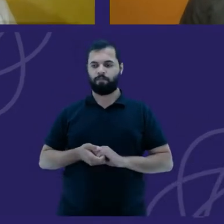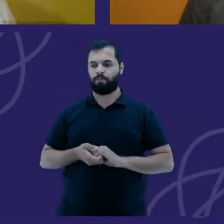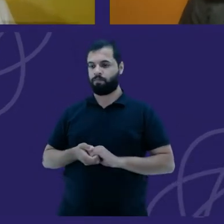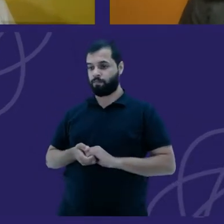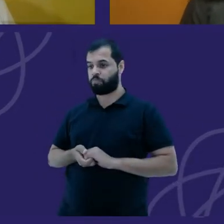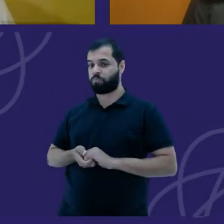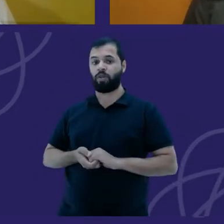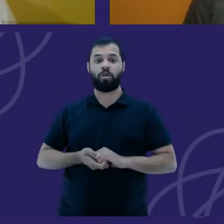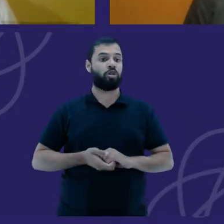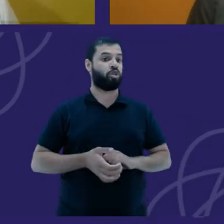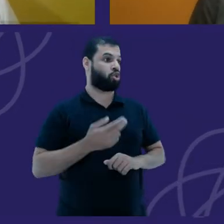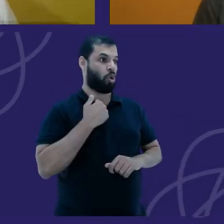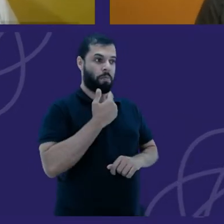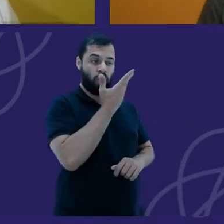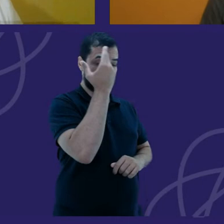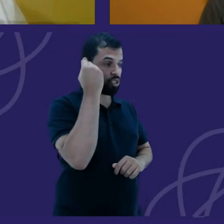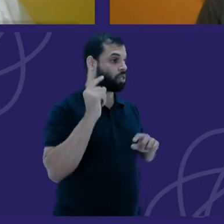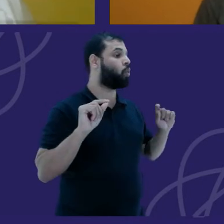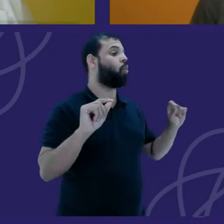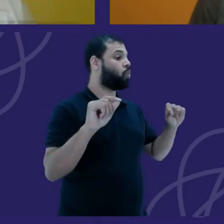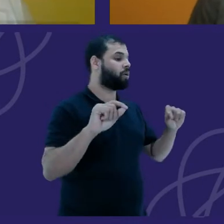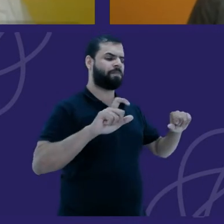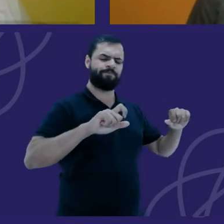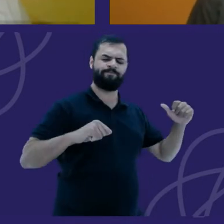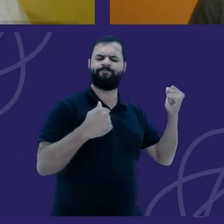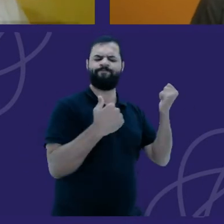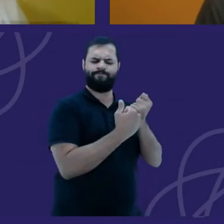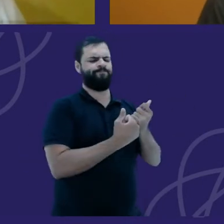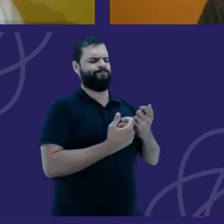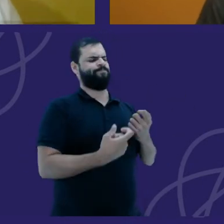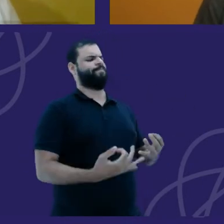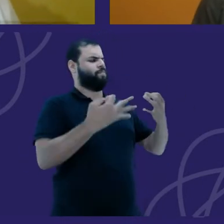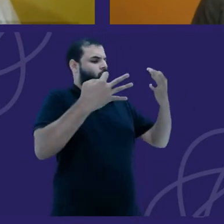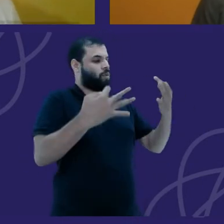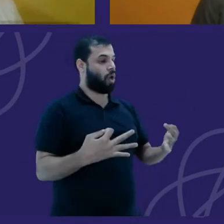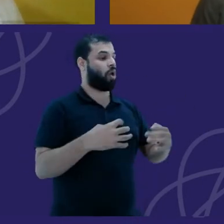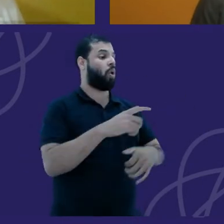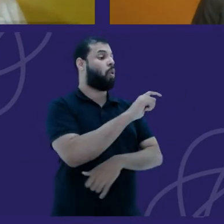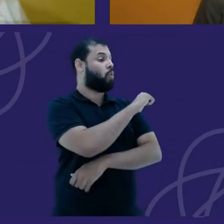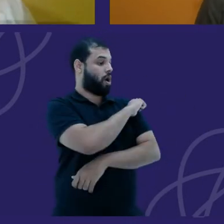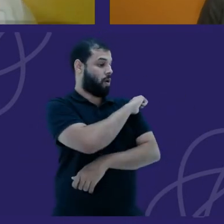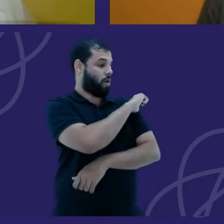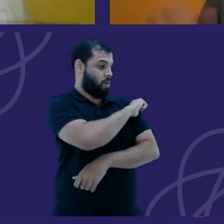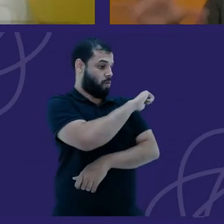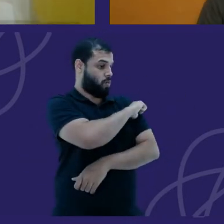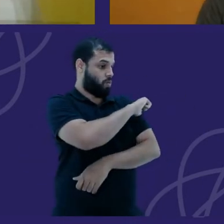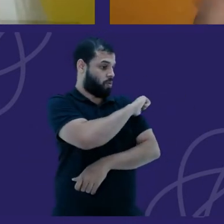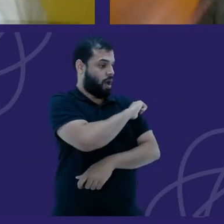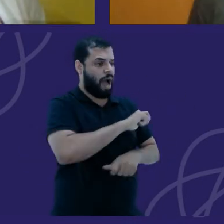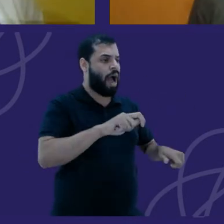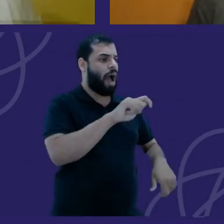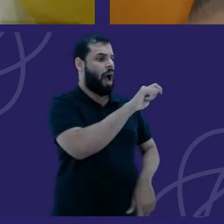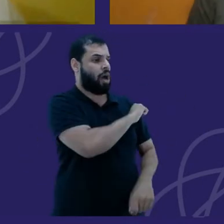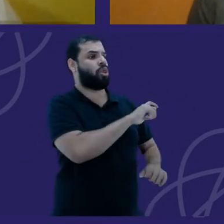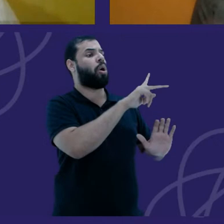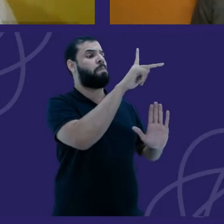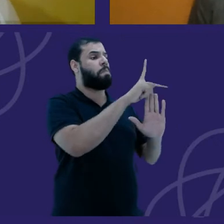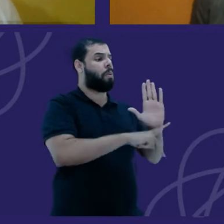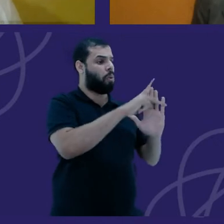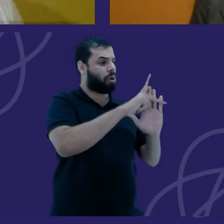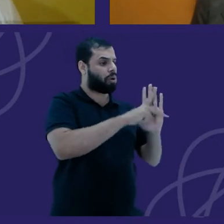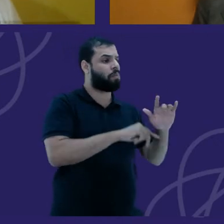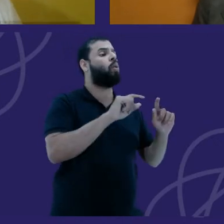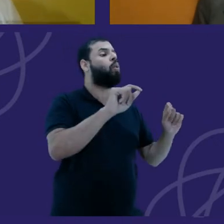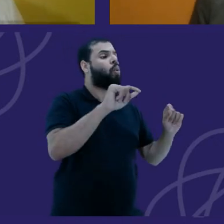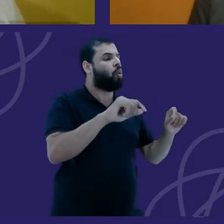gente não pode esquecer, né, Tri, do apoio incrível dos alunos, alunos de vários programas de